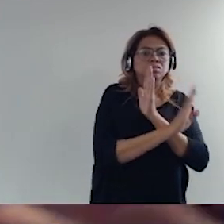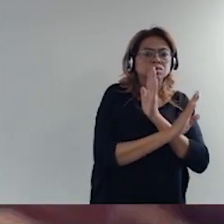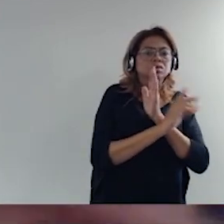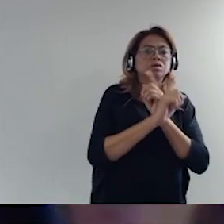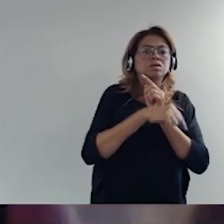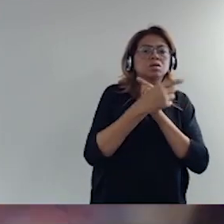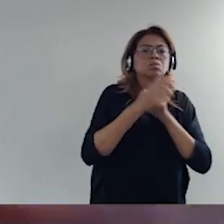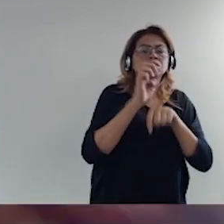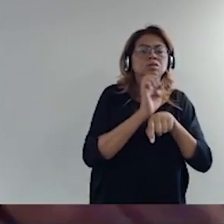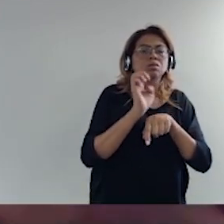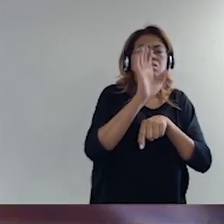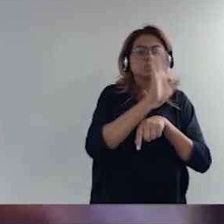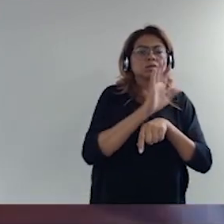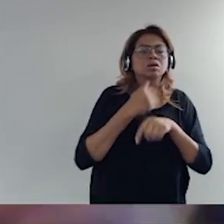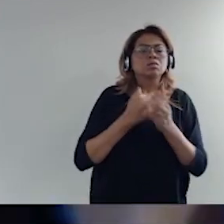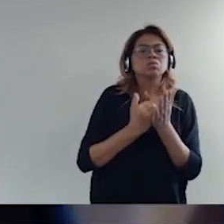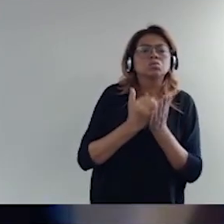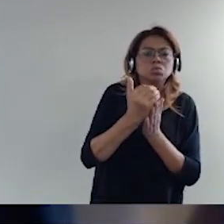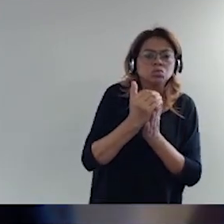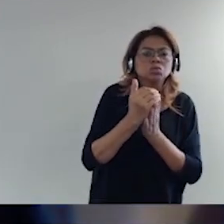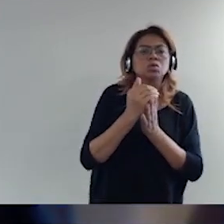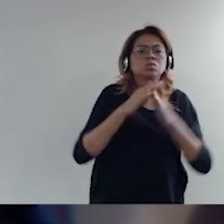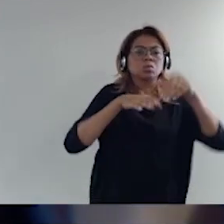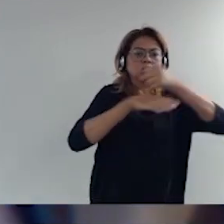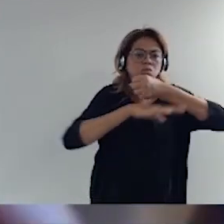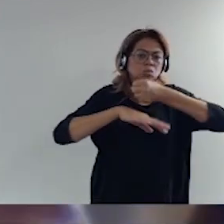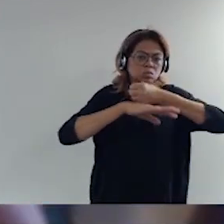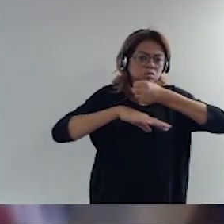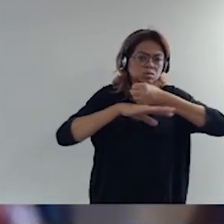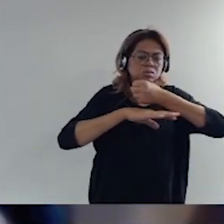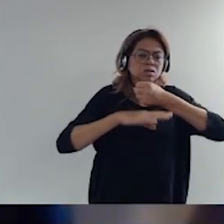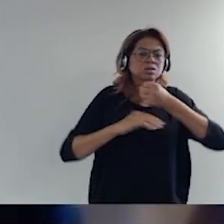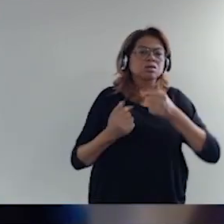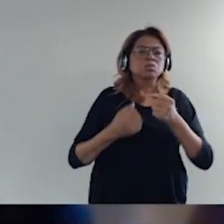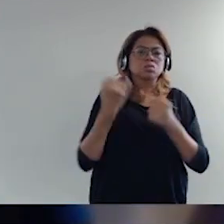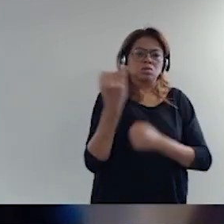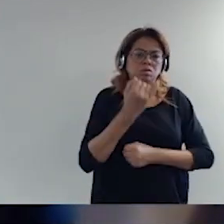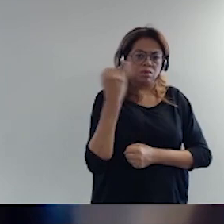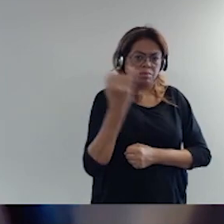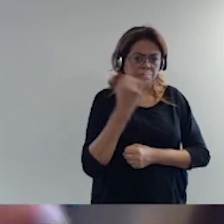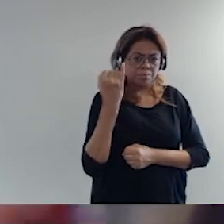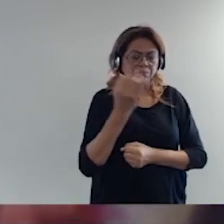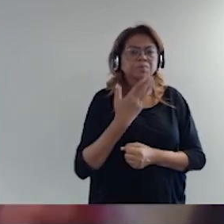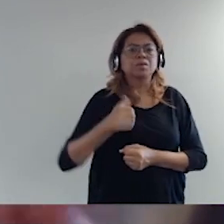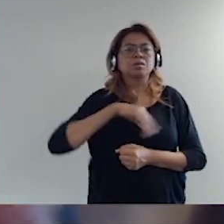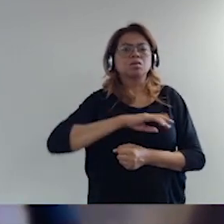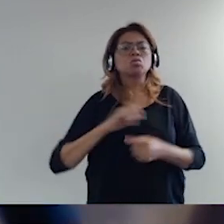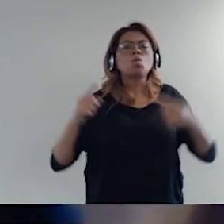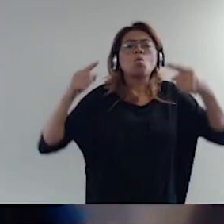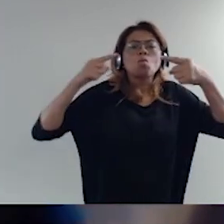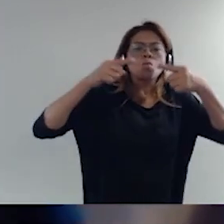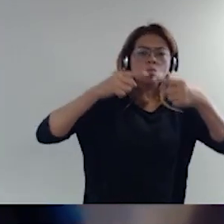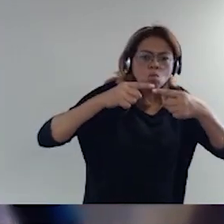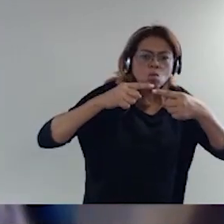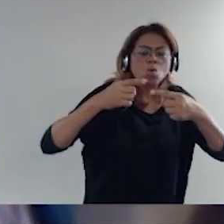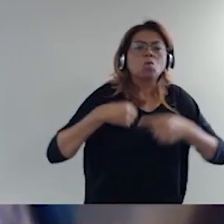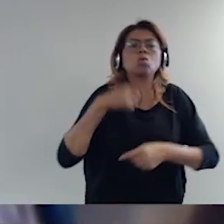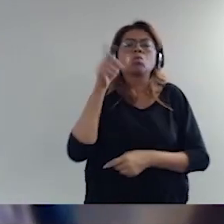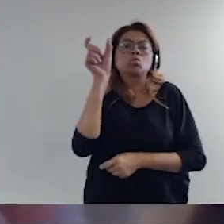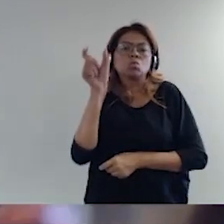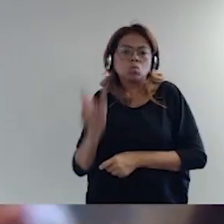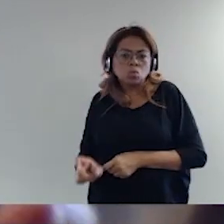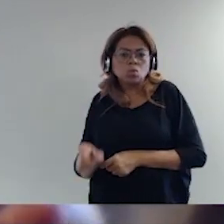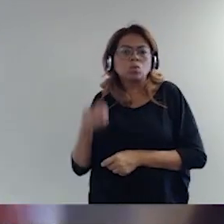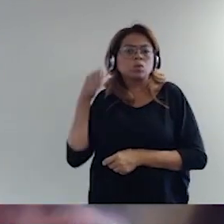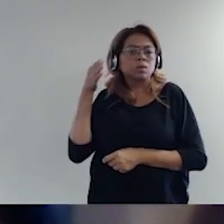começo vem com os princípios fundamentais, ou seja, ela se foca no homem, se foca